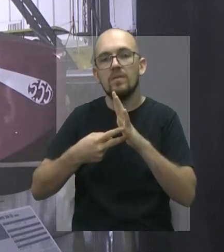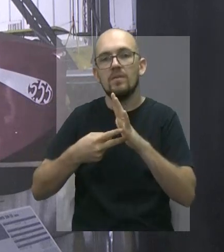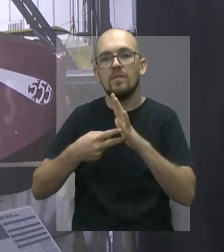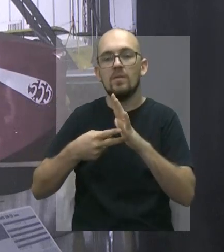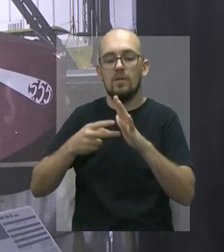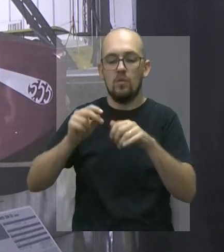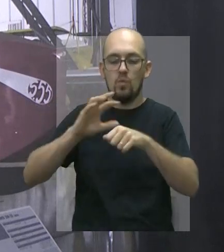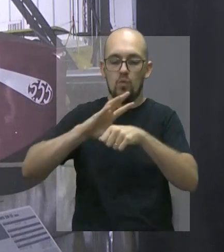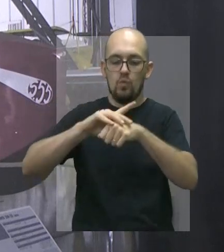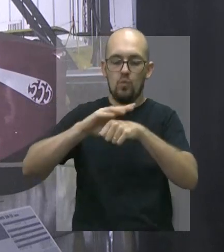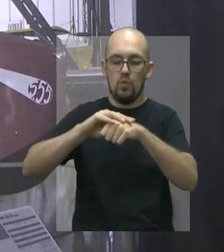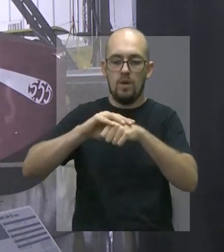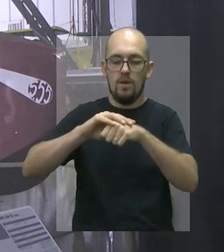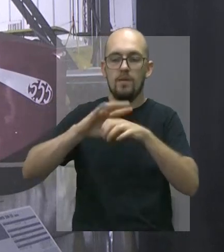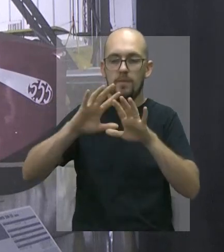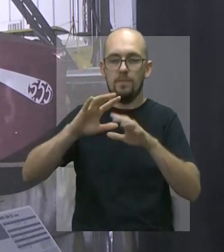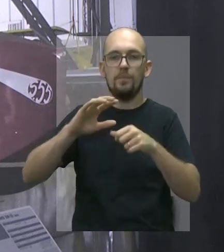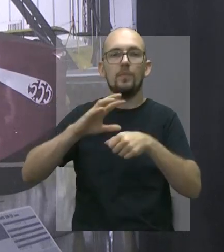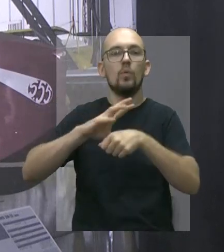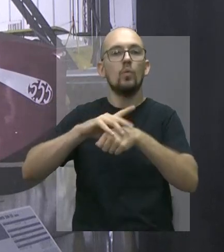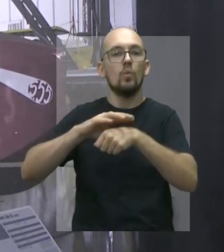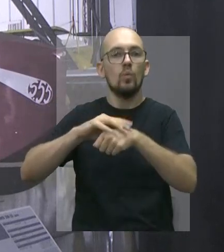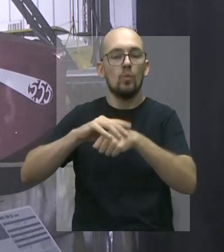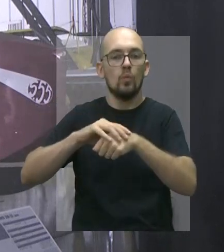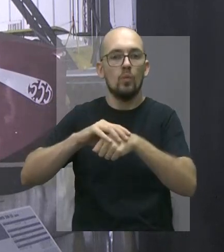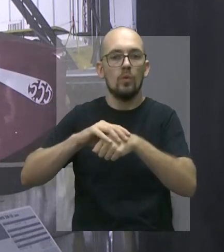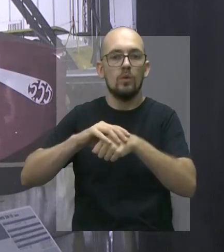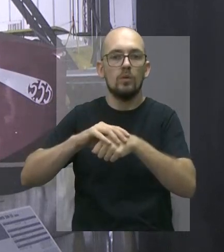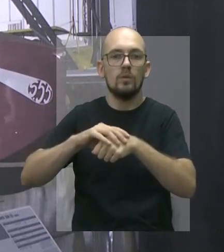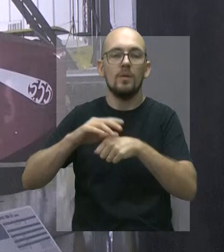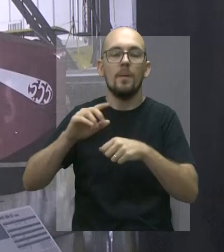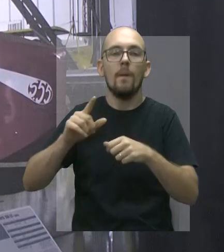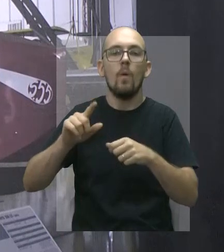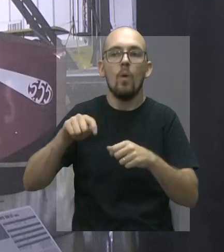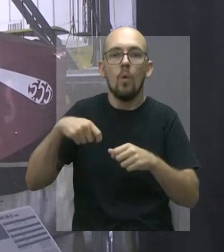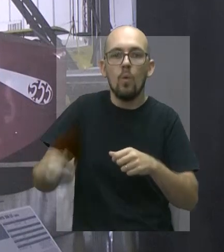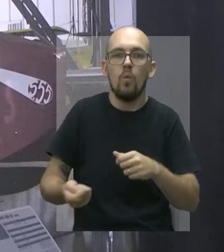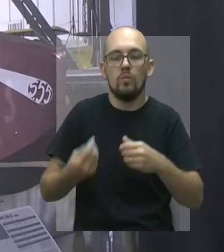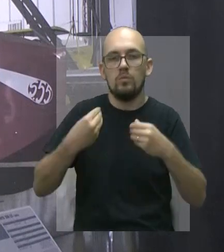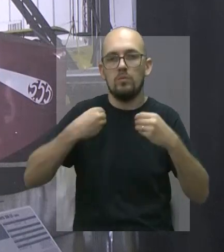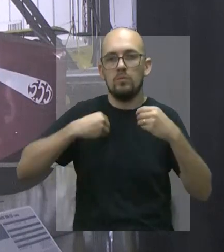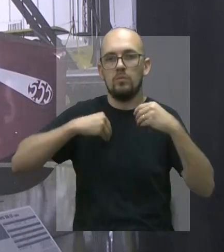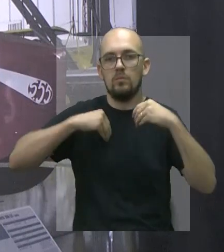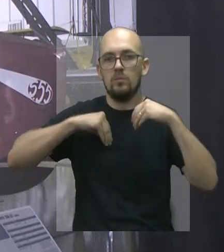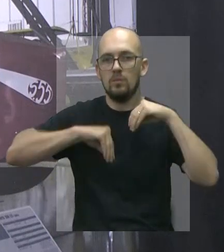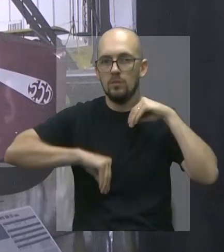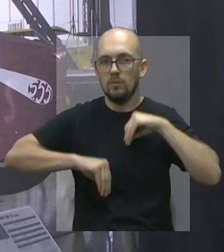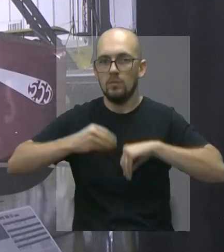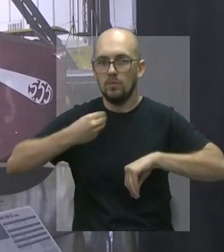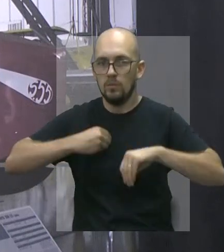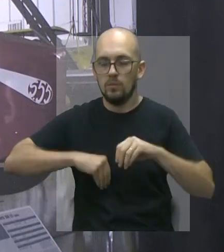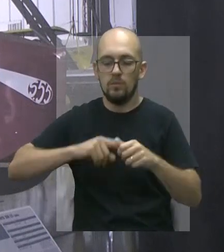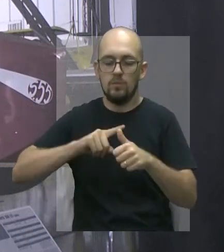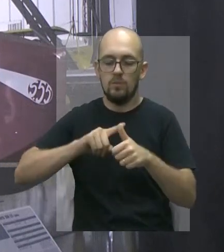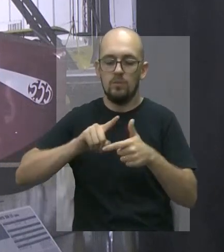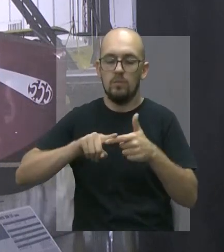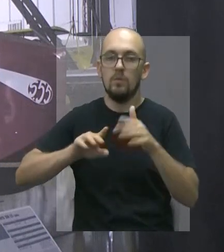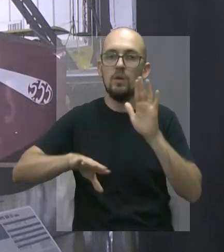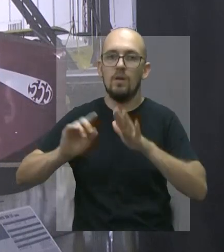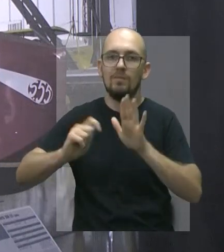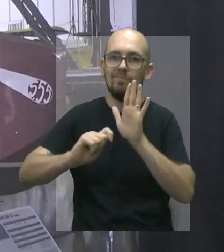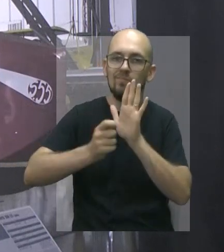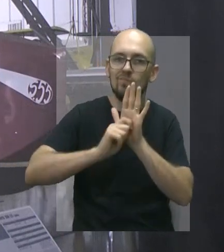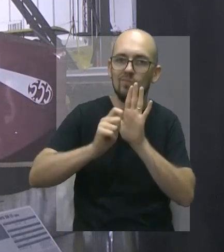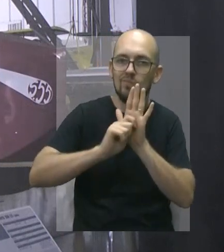relacionado com o suicídio, a gente tem uma incidência maior do transtorno depressivo, da depressão, tá? Do uso abusivo de